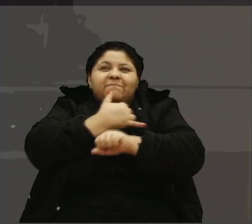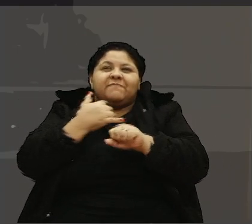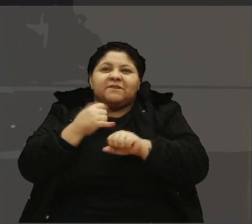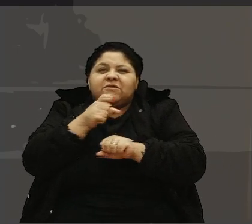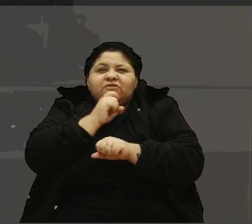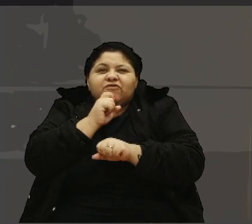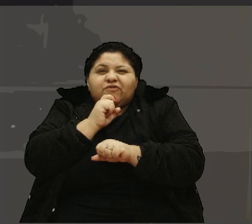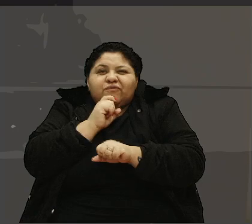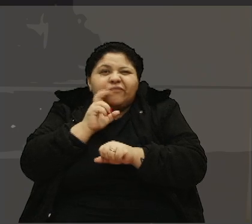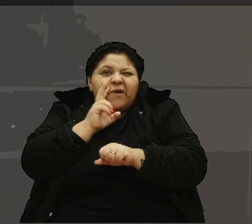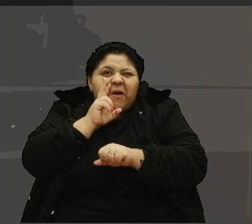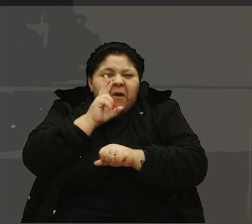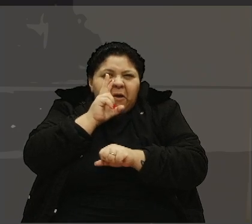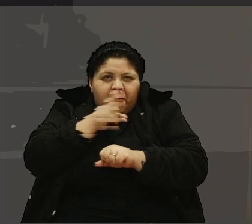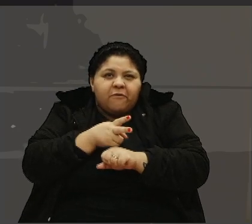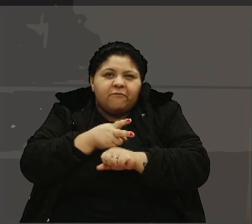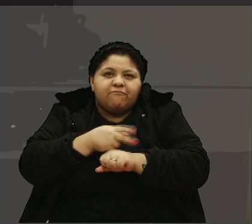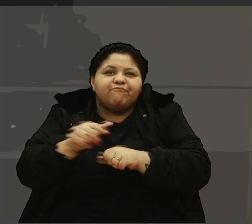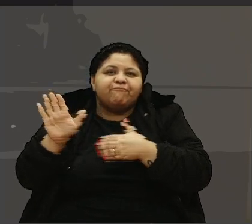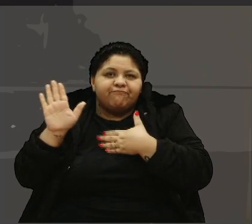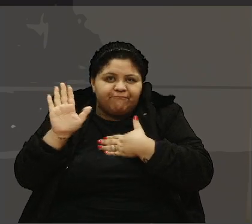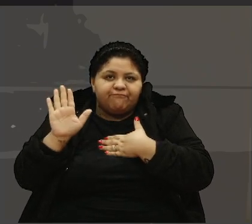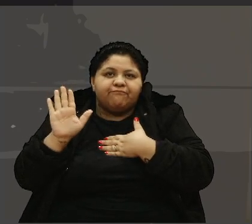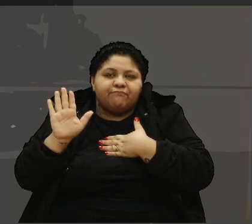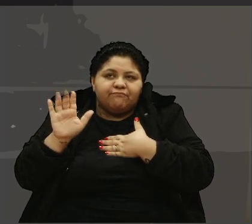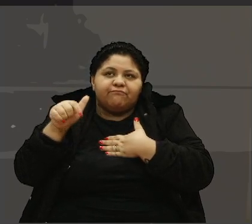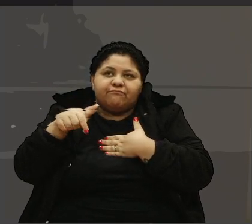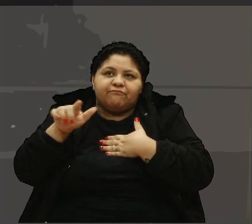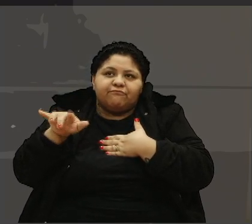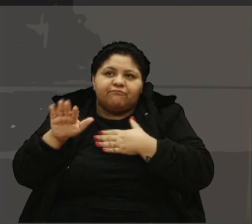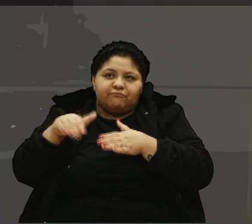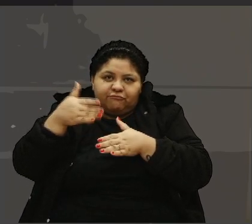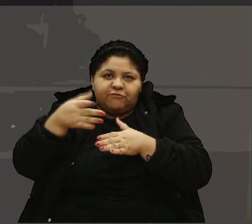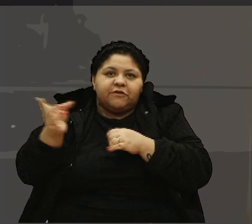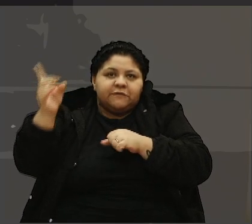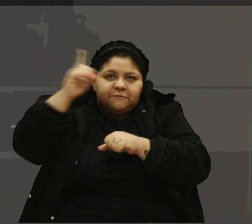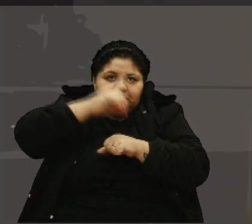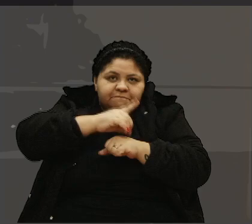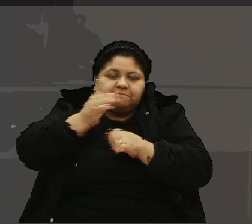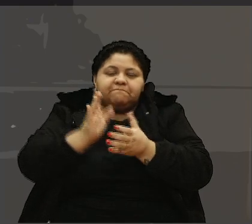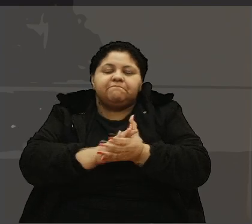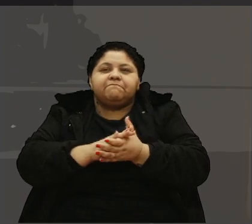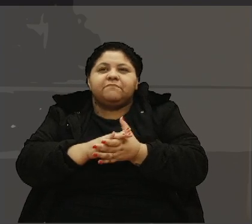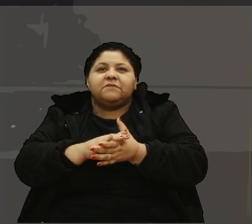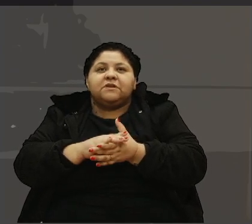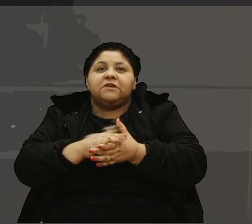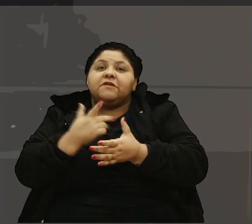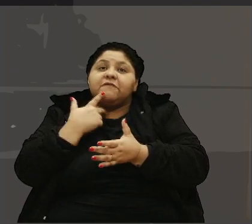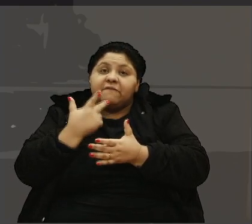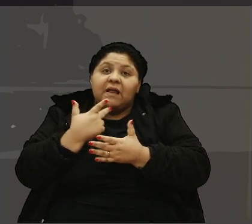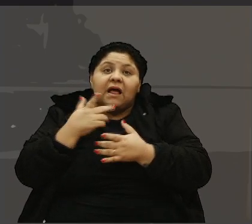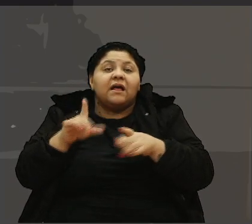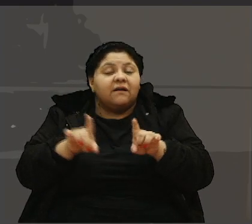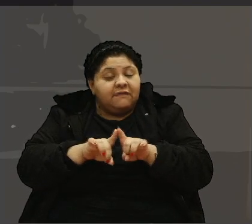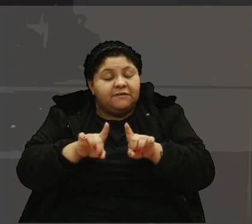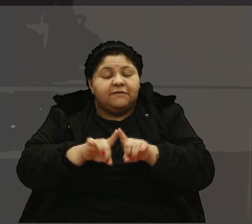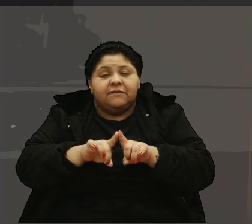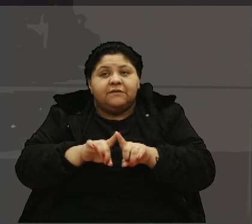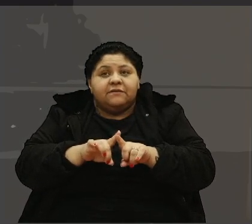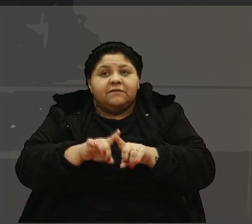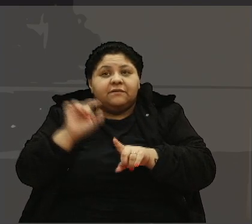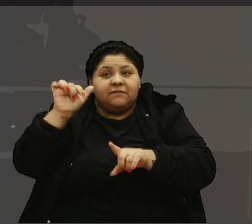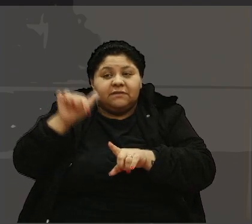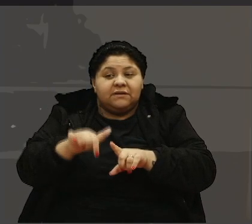inverno rigoroso que promete vir aí nesses próximos dias. E tenho que frisar que